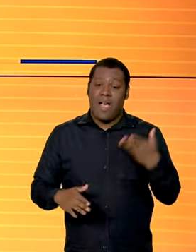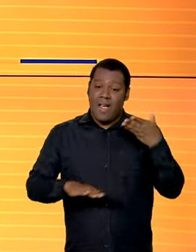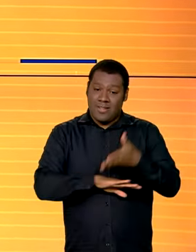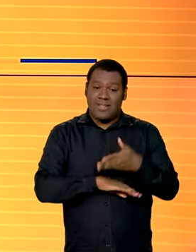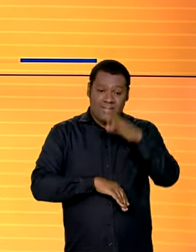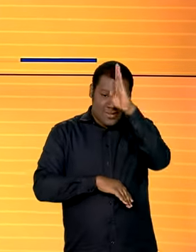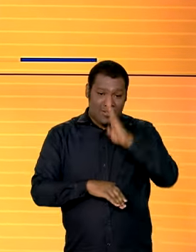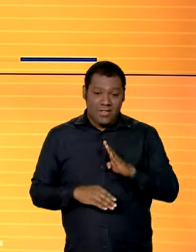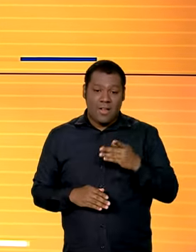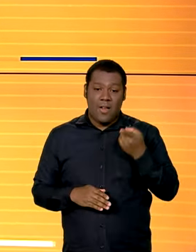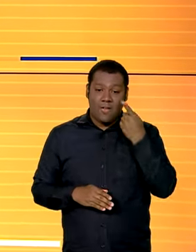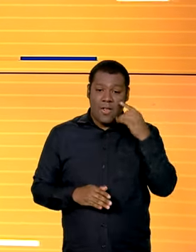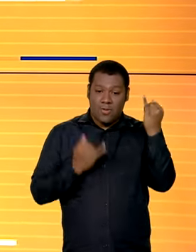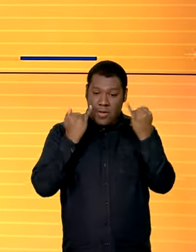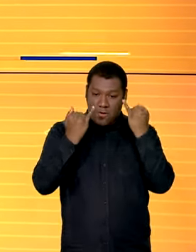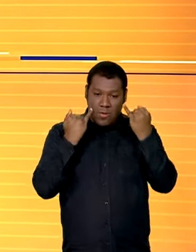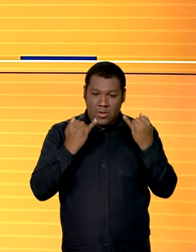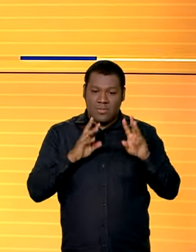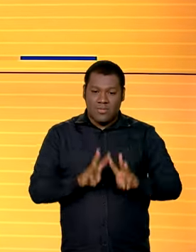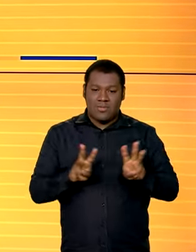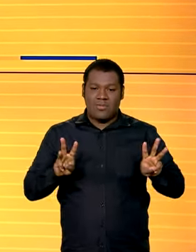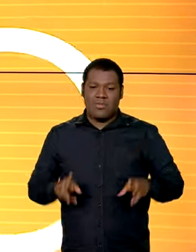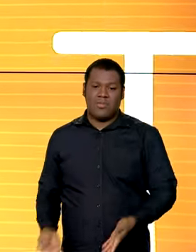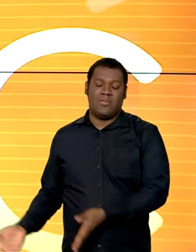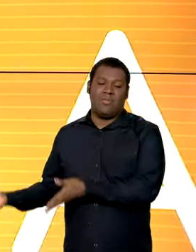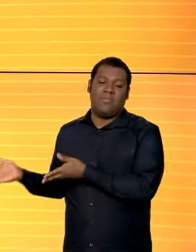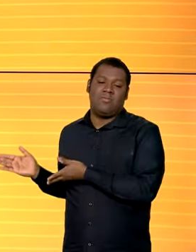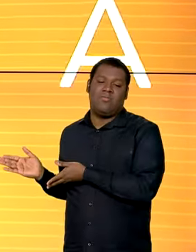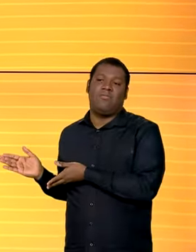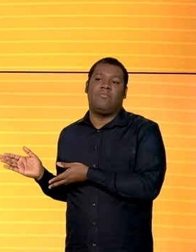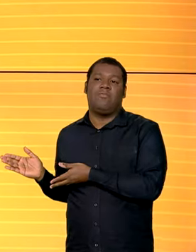mais informações, basta acessar o portal